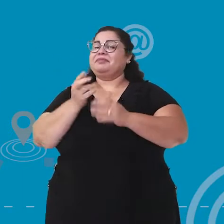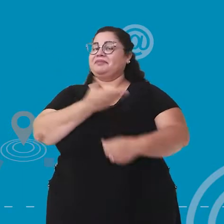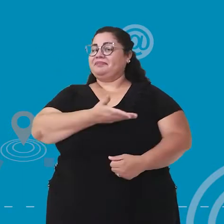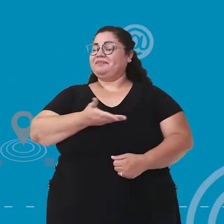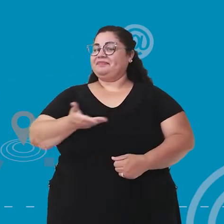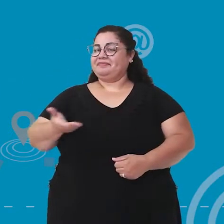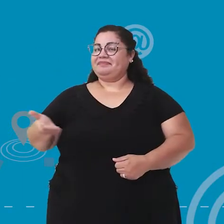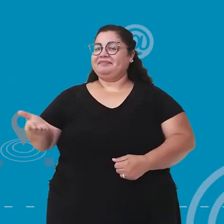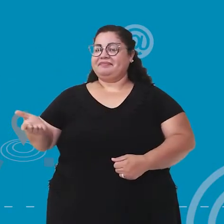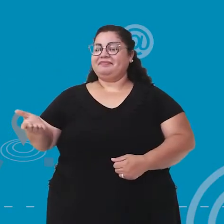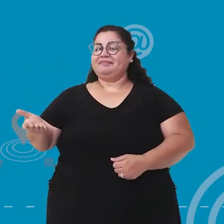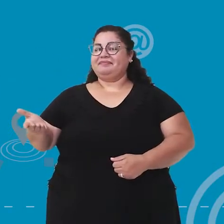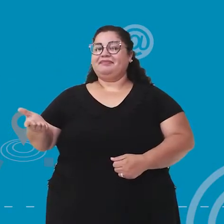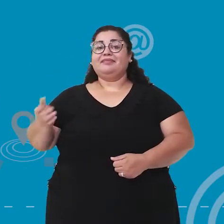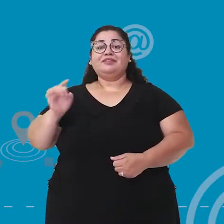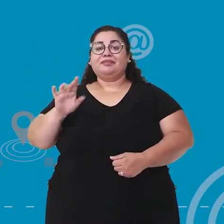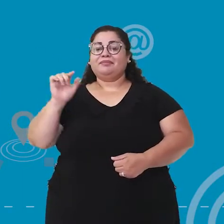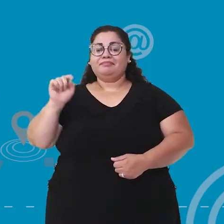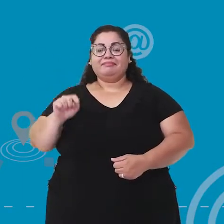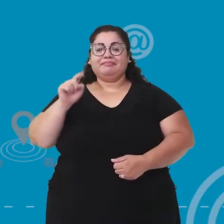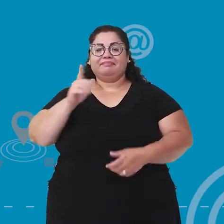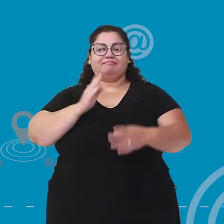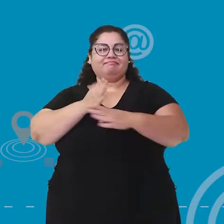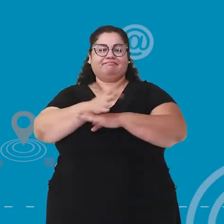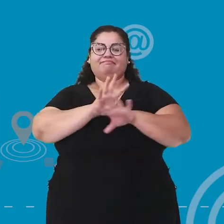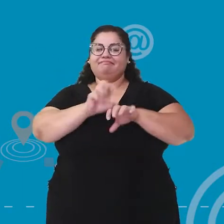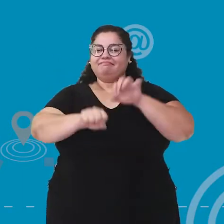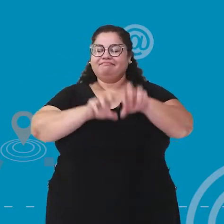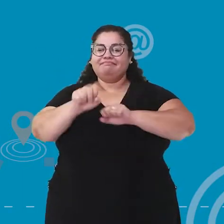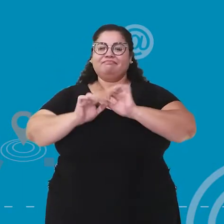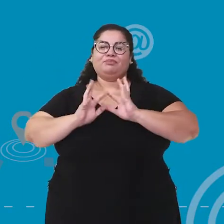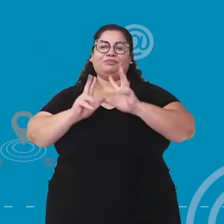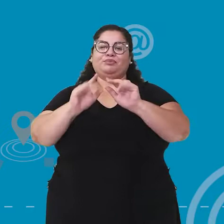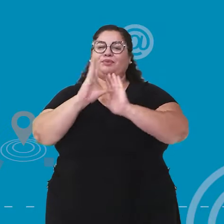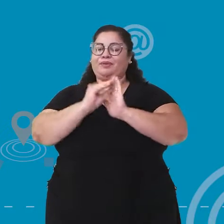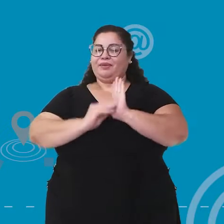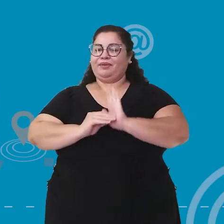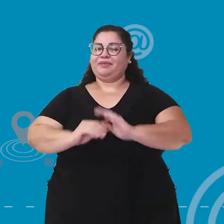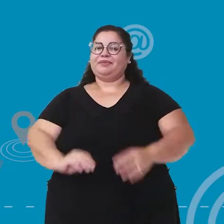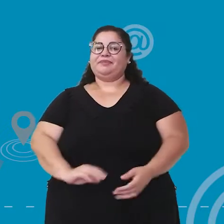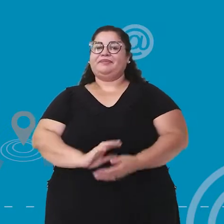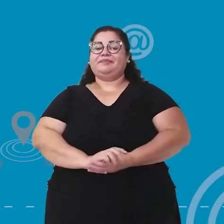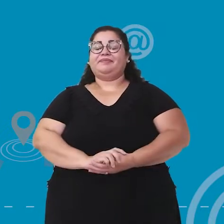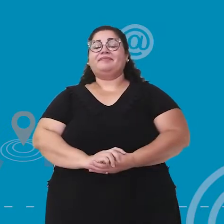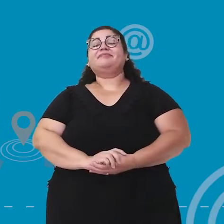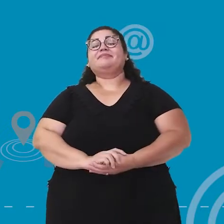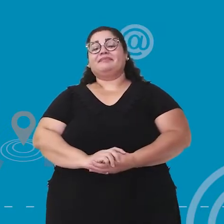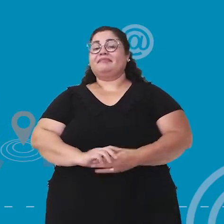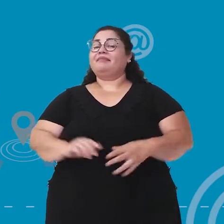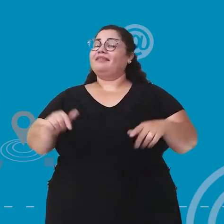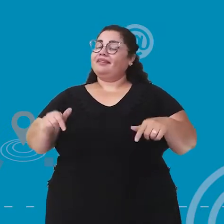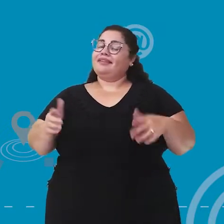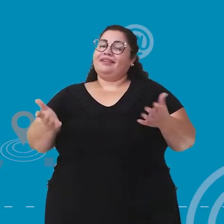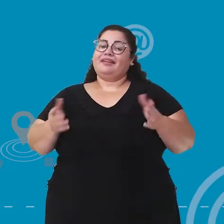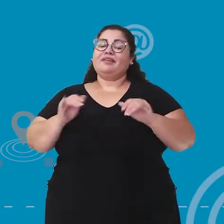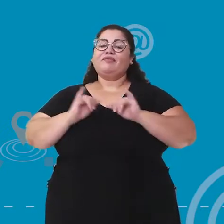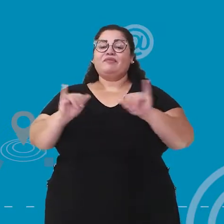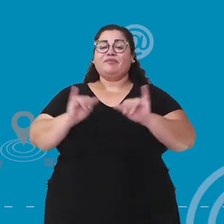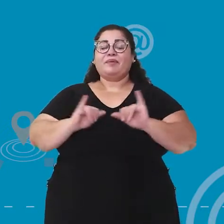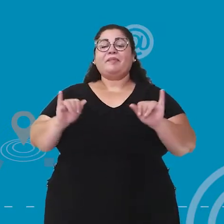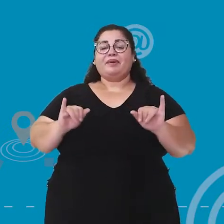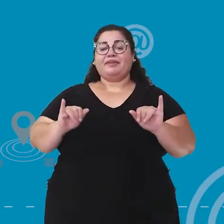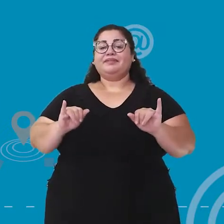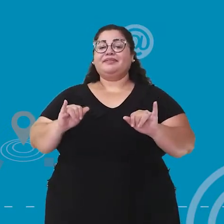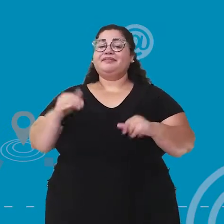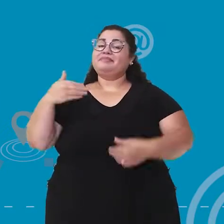na telinha. É só clicar e conhecer o conteúdo. E esse foi mais um Informando.